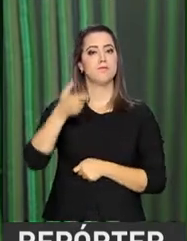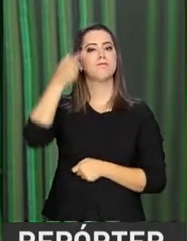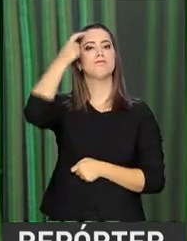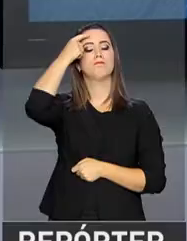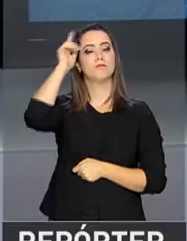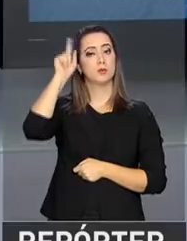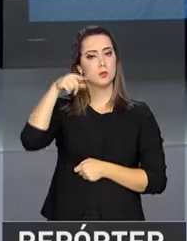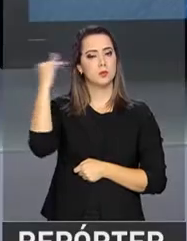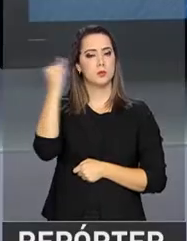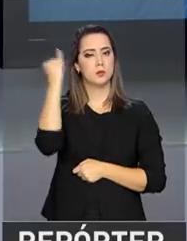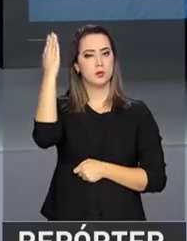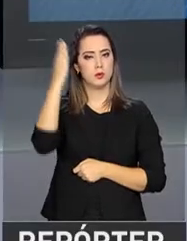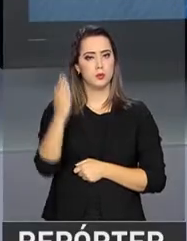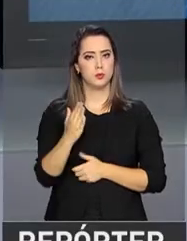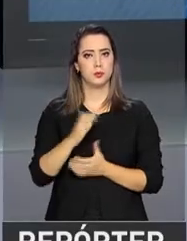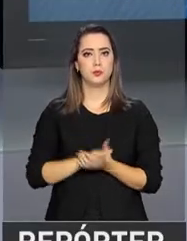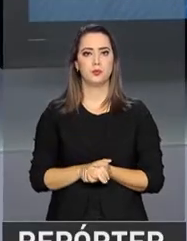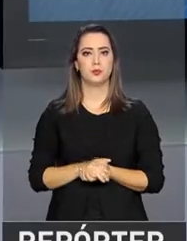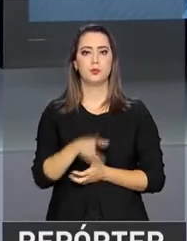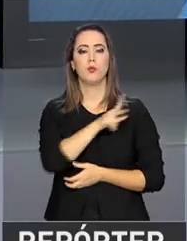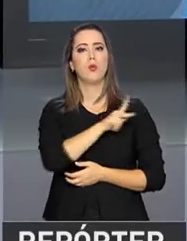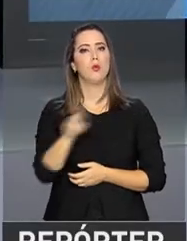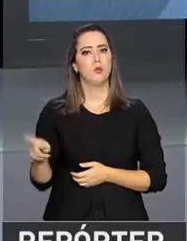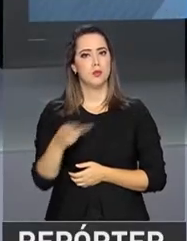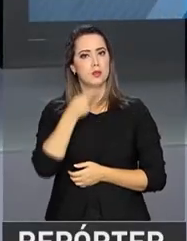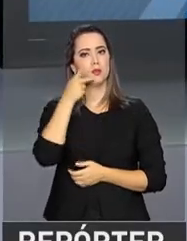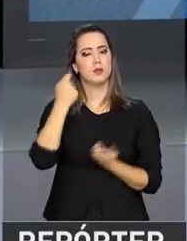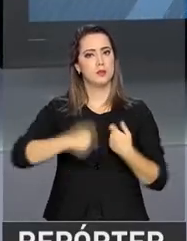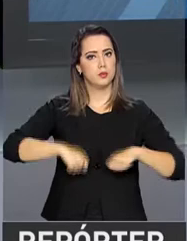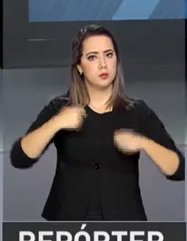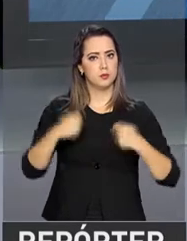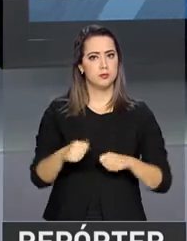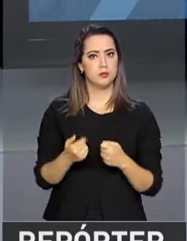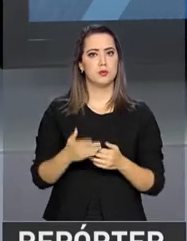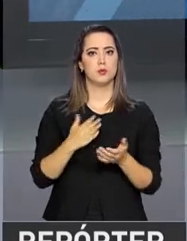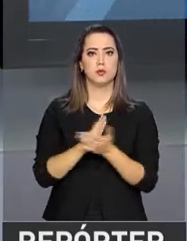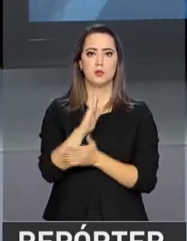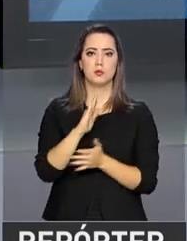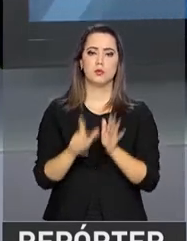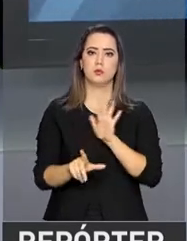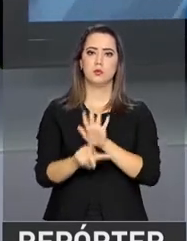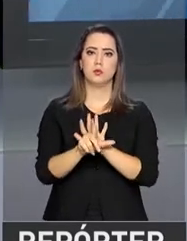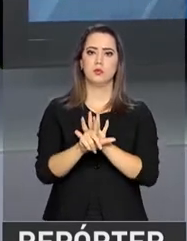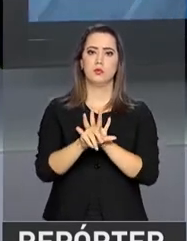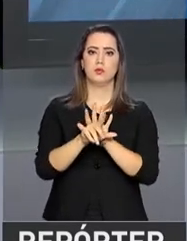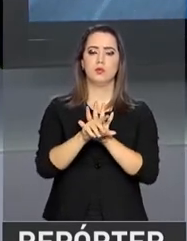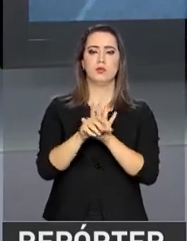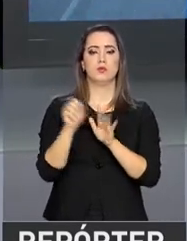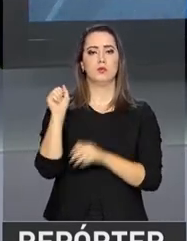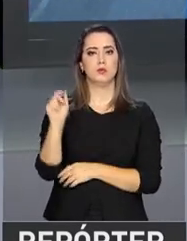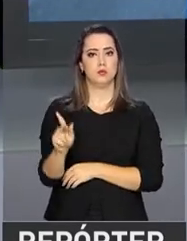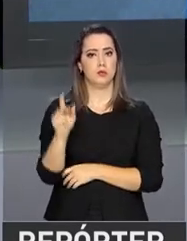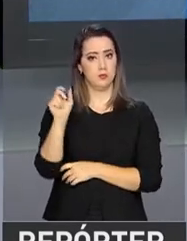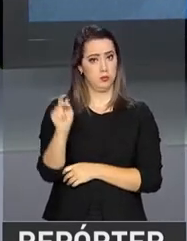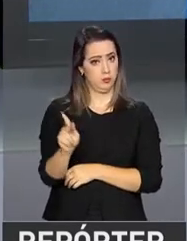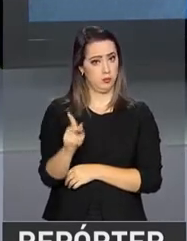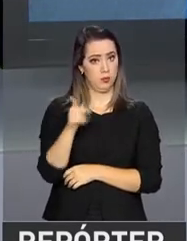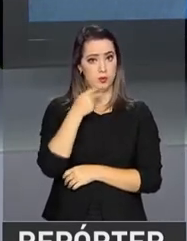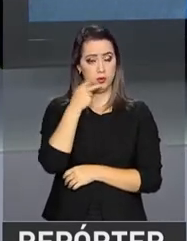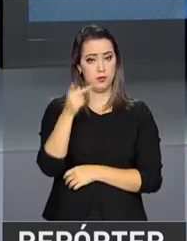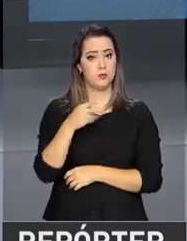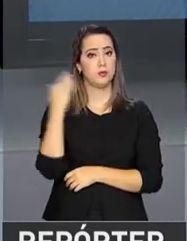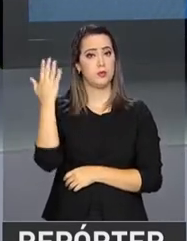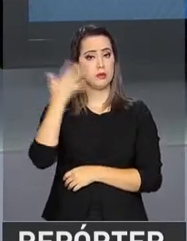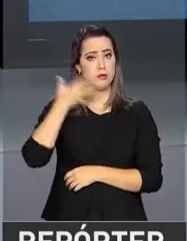brasil o presidente voltou a defender a necessidade de aprovar a reforma da previdência social temer explicou